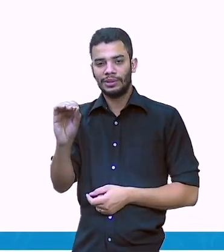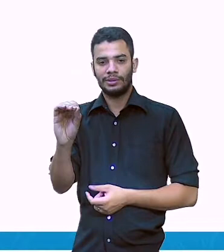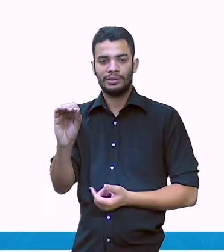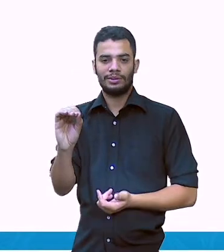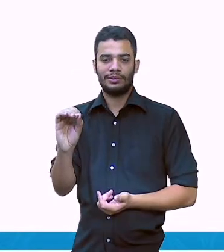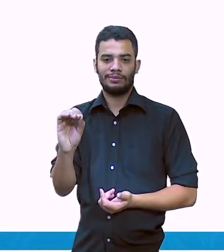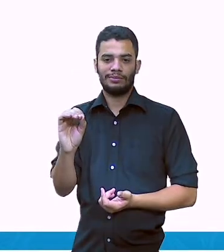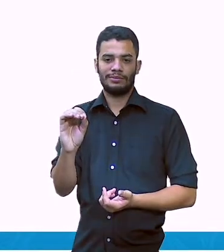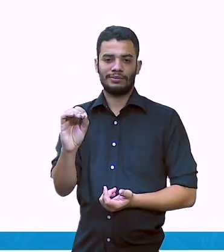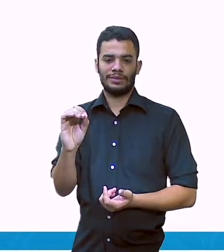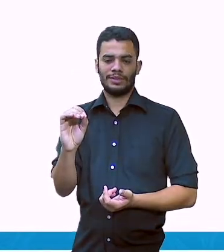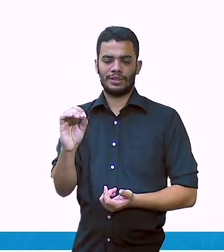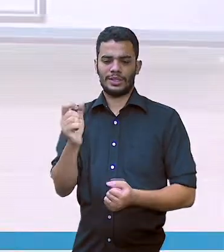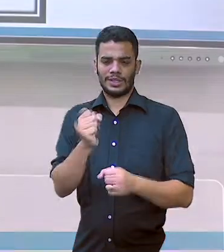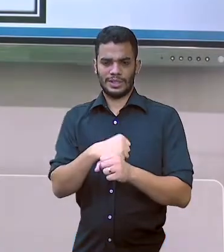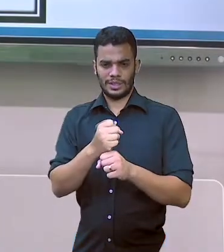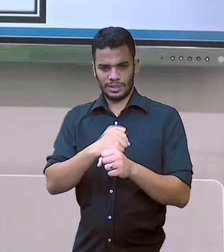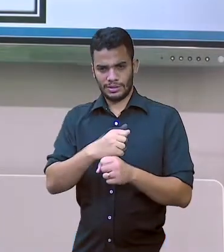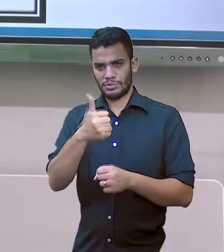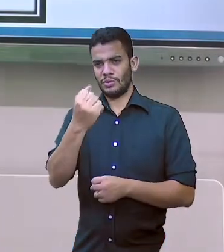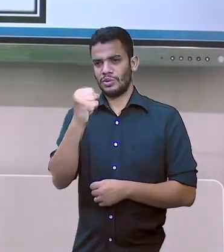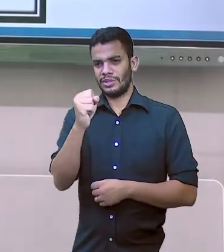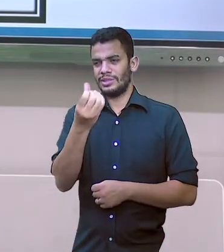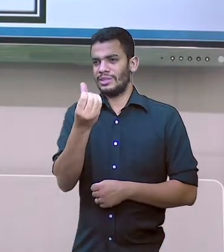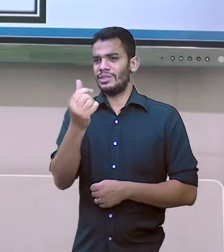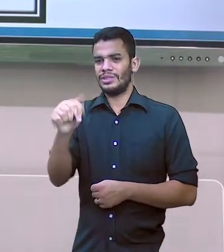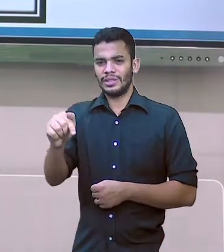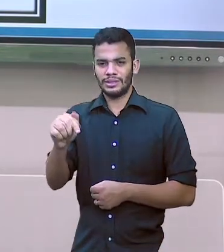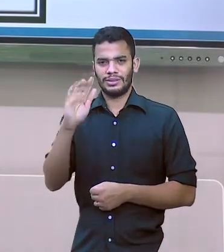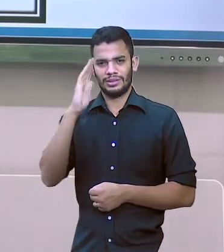1867. Então,